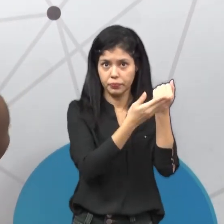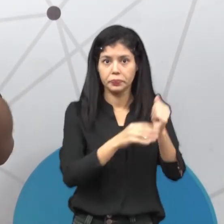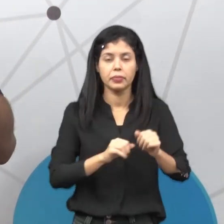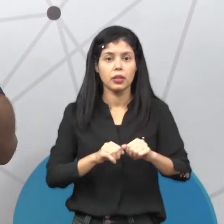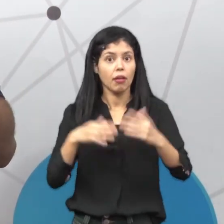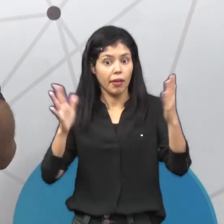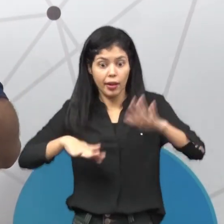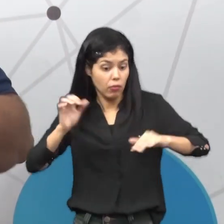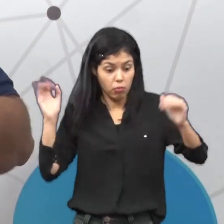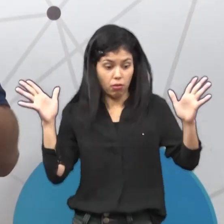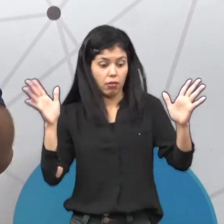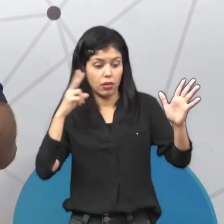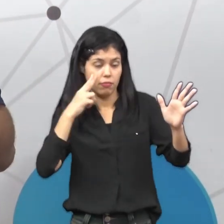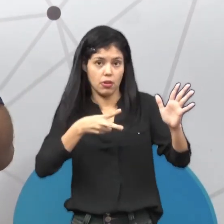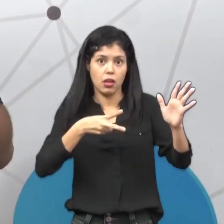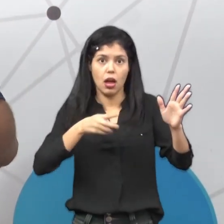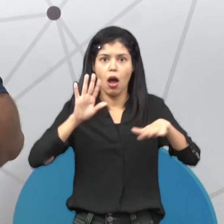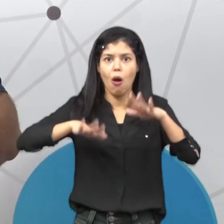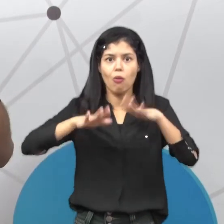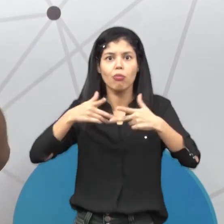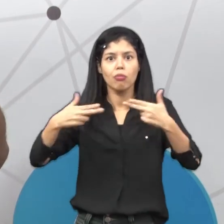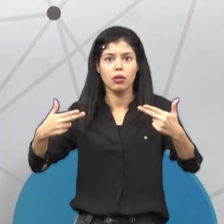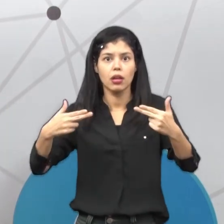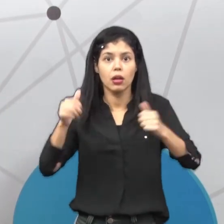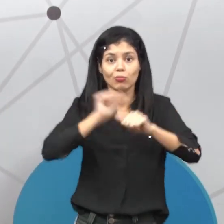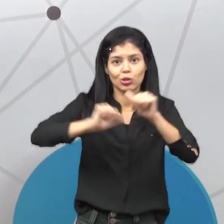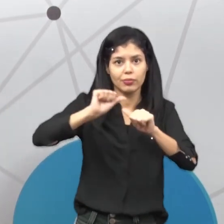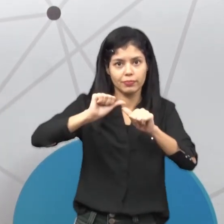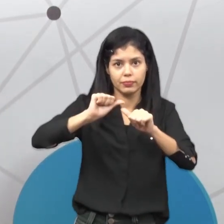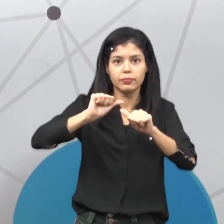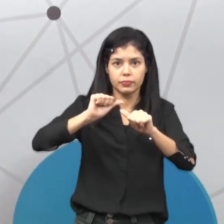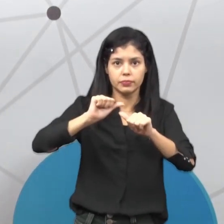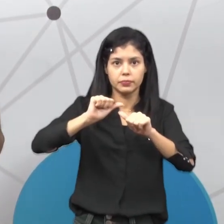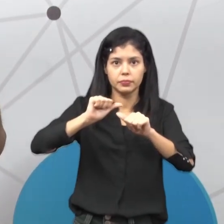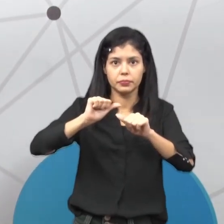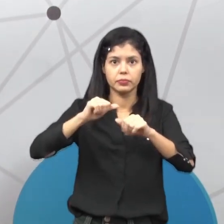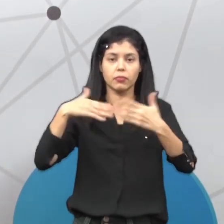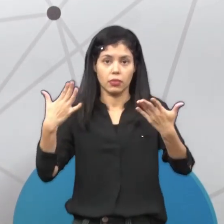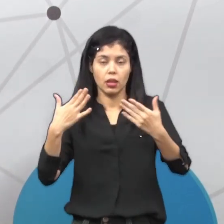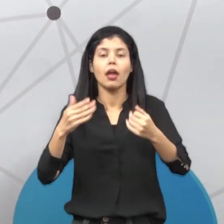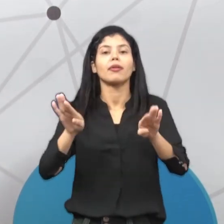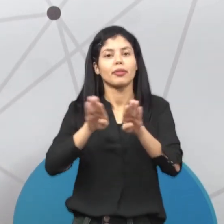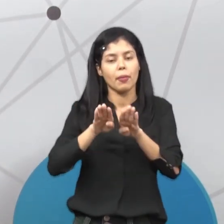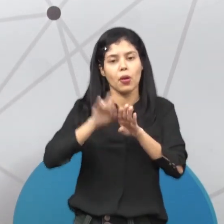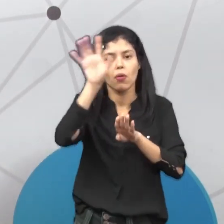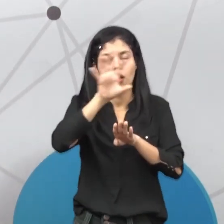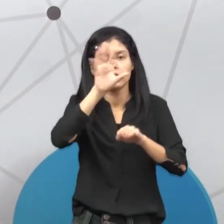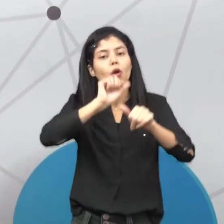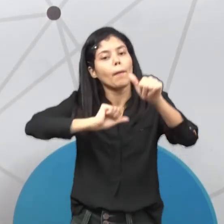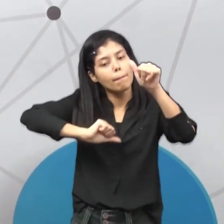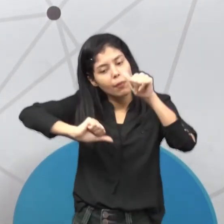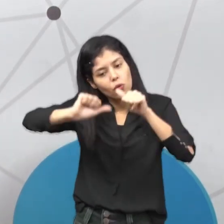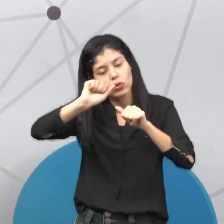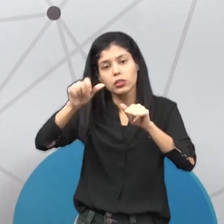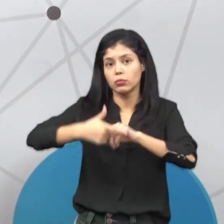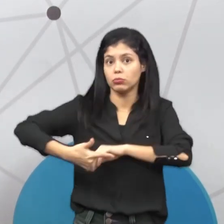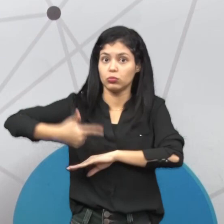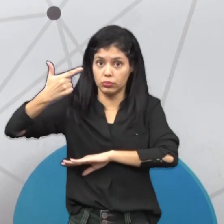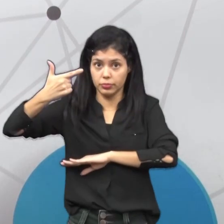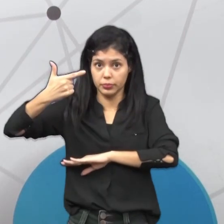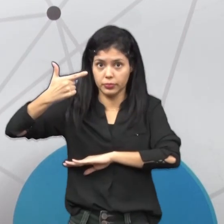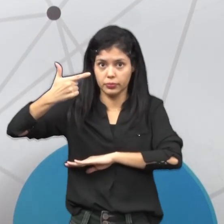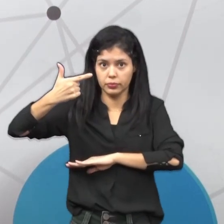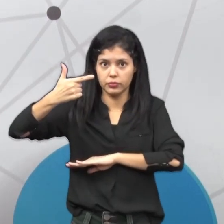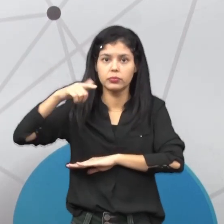de repente, uma dessas variáveis ela pode mudar. E aí muda-se o estado do gás para um estado 2